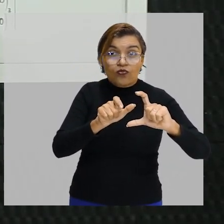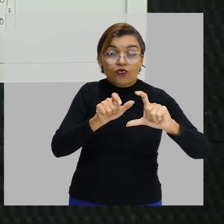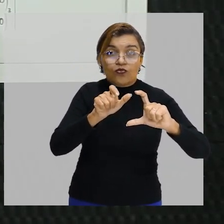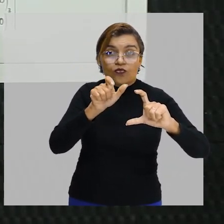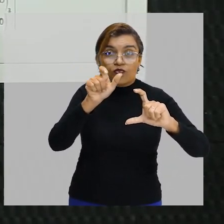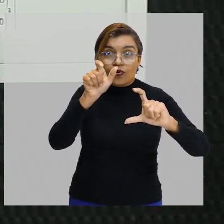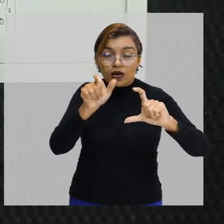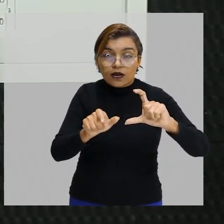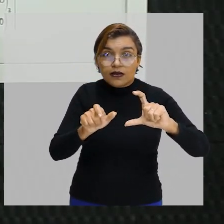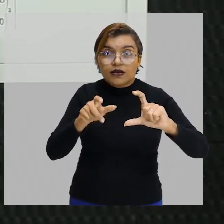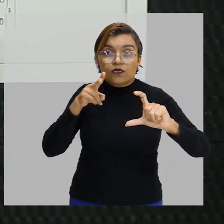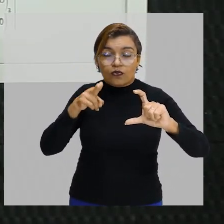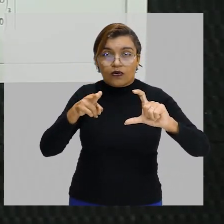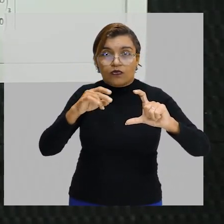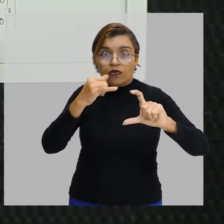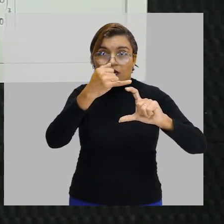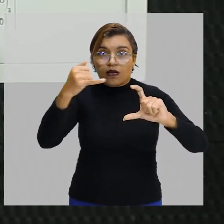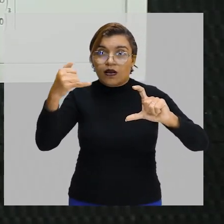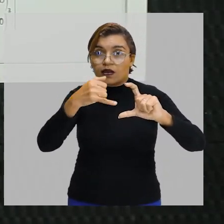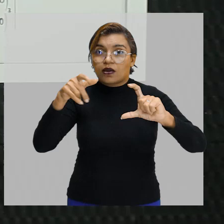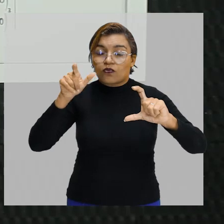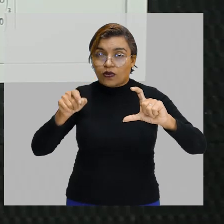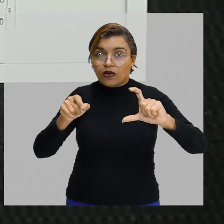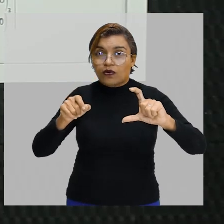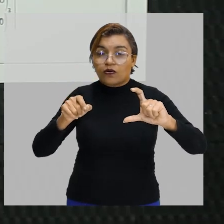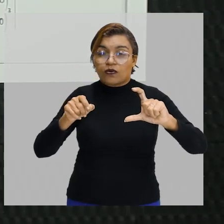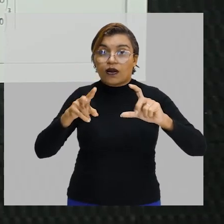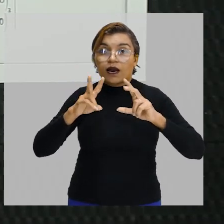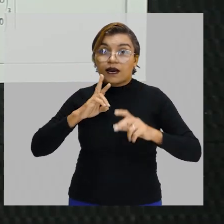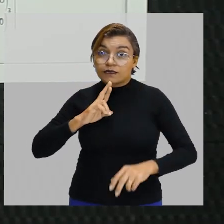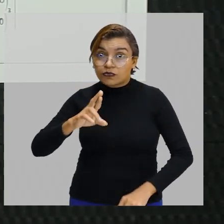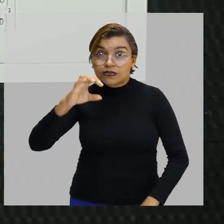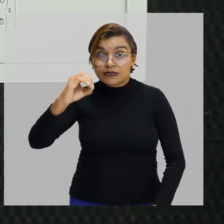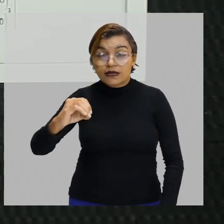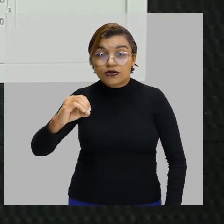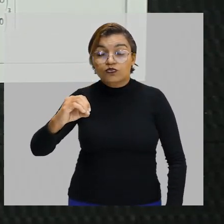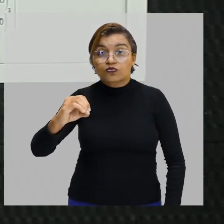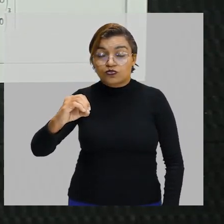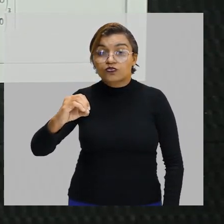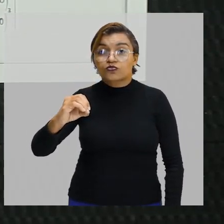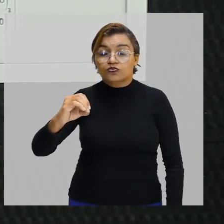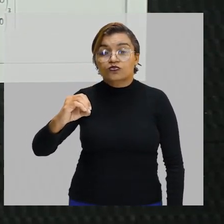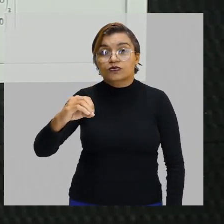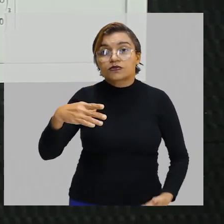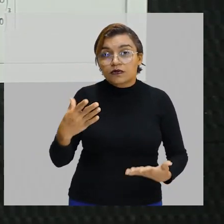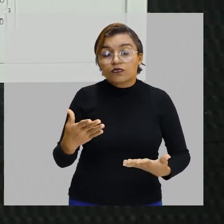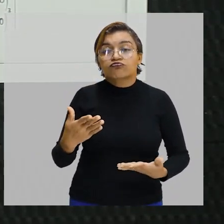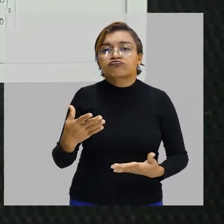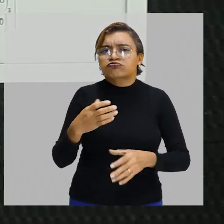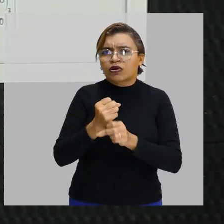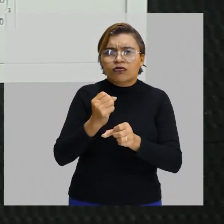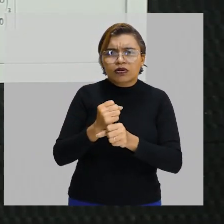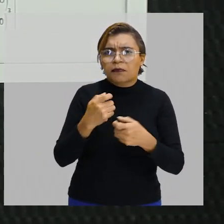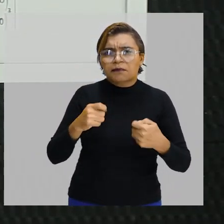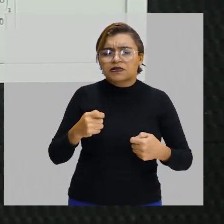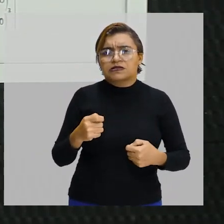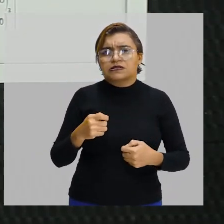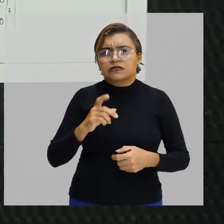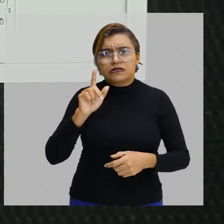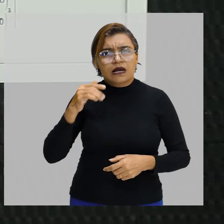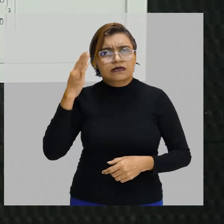o determinante é zero. Tá? Então, eu não vou precisar fazer conta. Eu já sei que um dos valores que